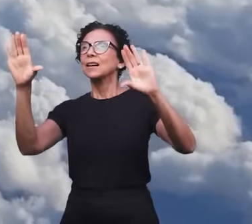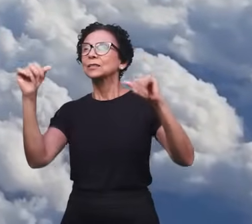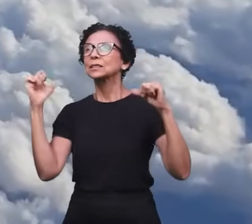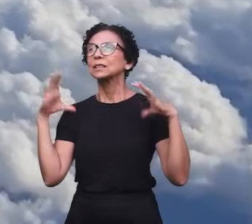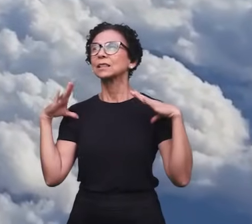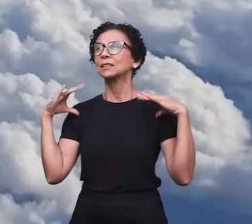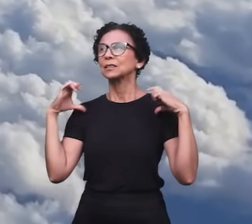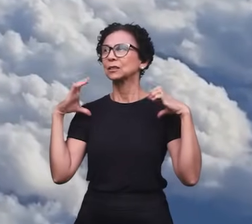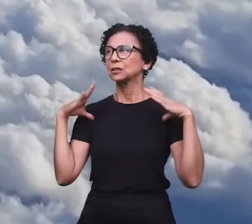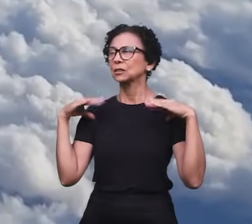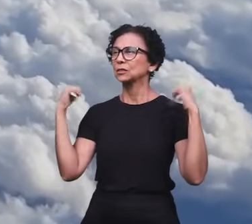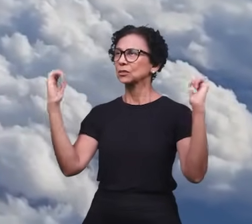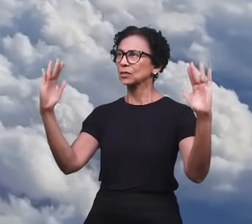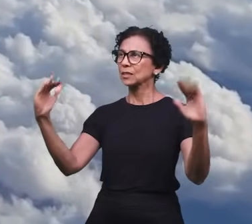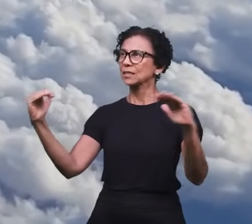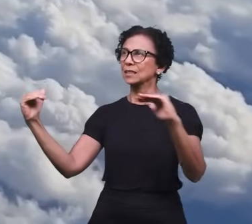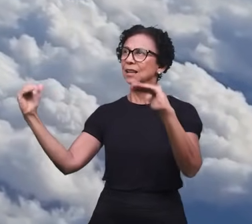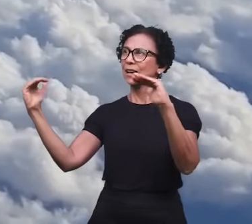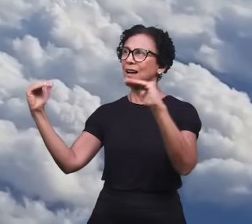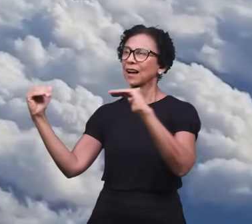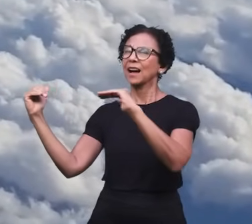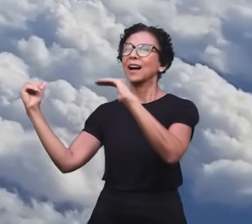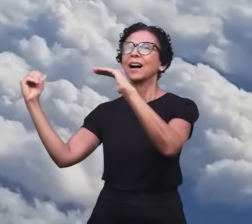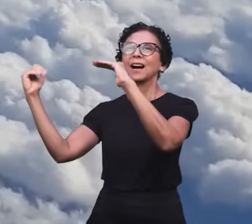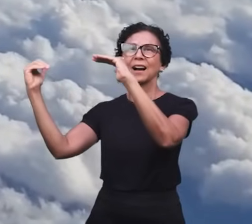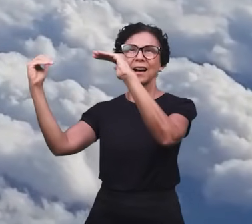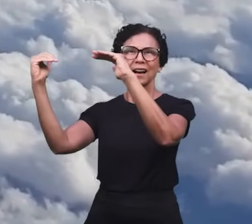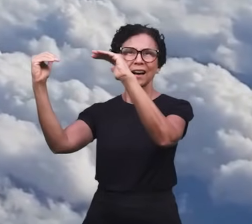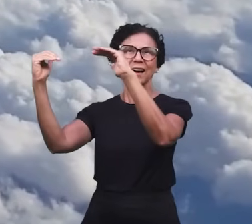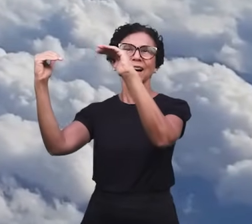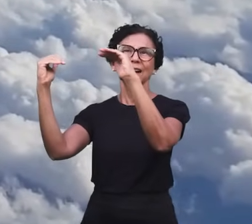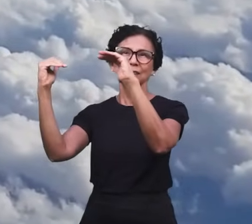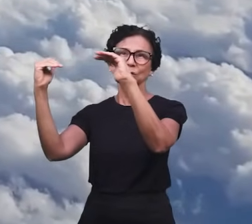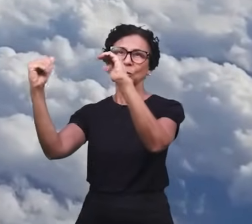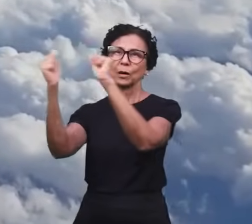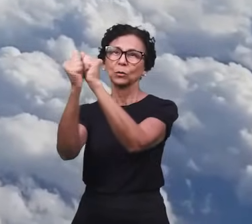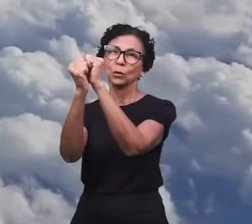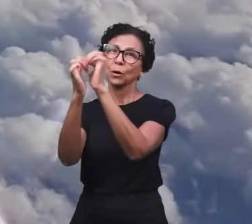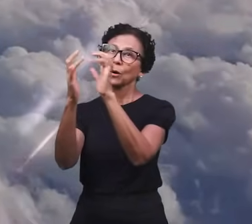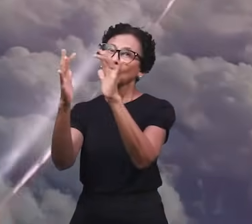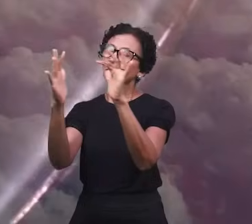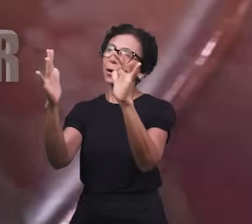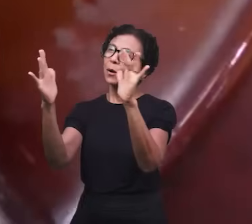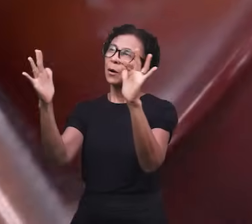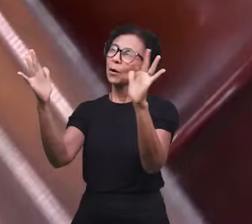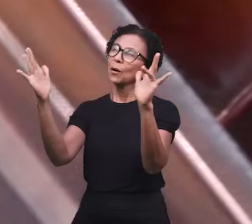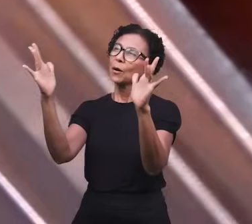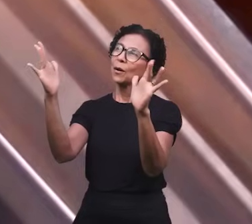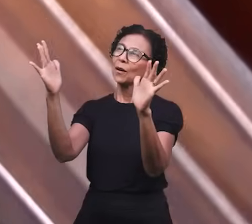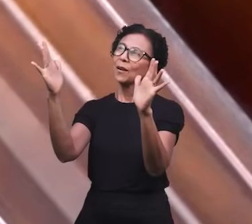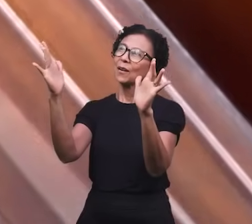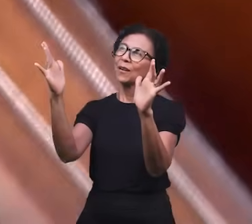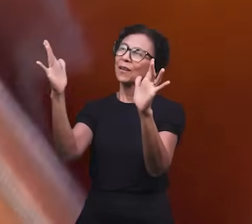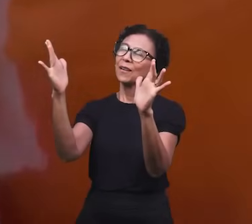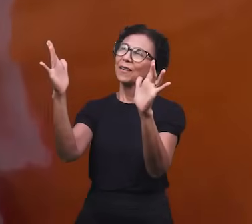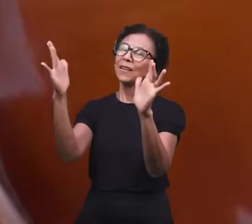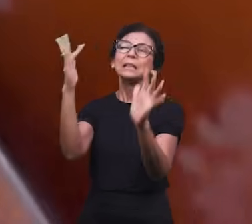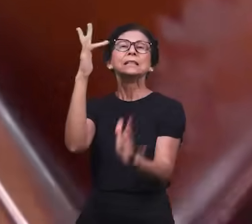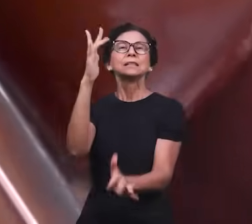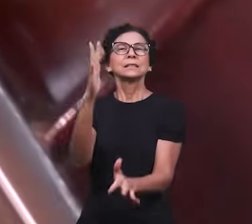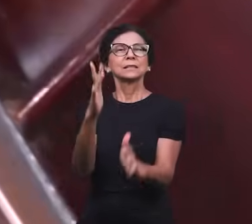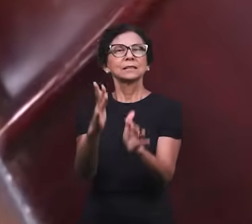sobre o céu. Sobre o céu seja a tua